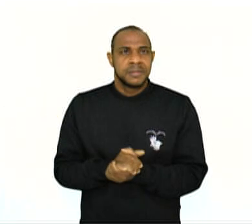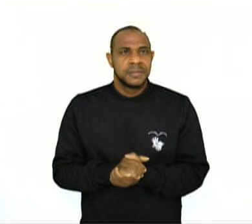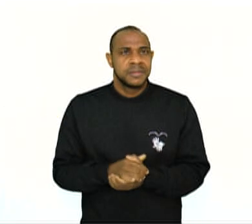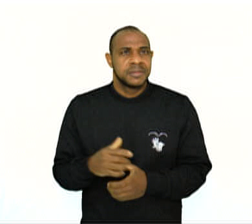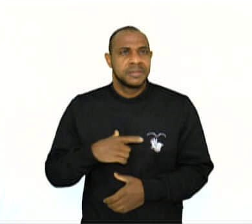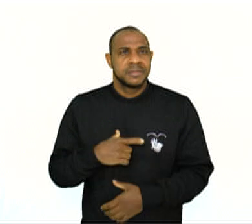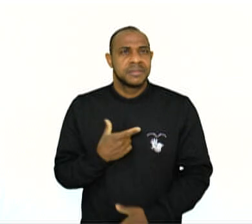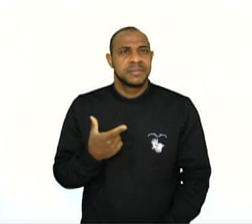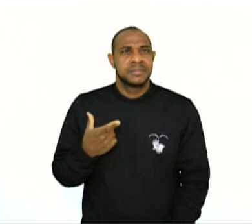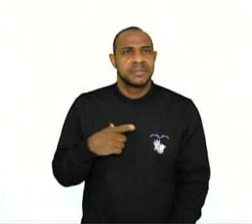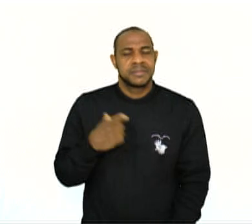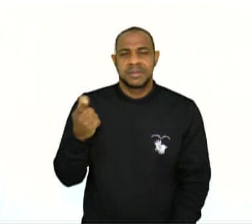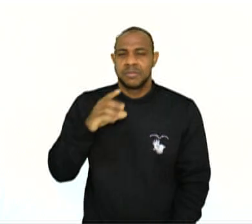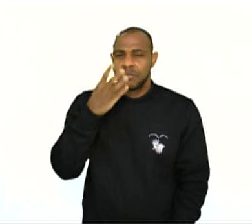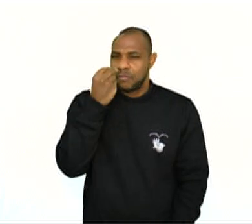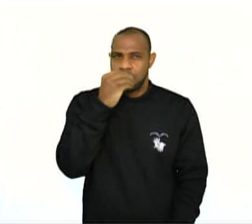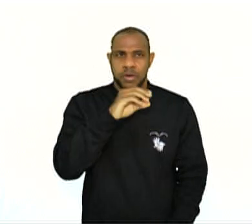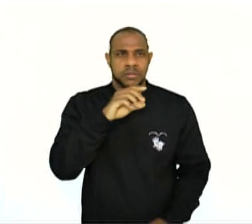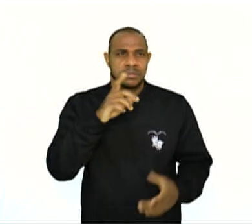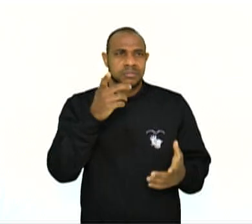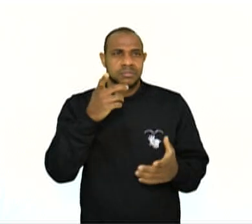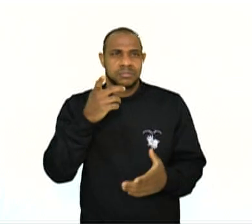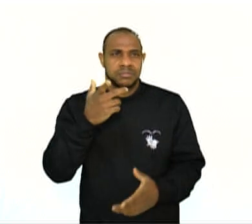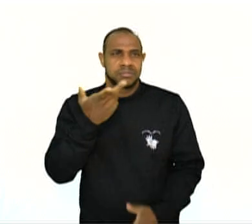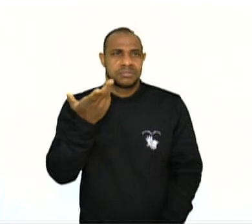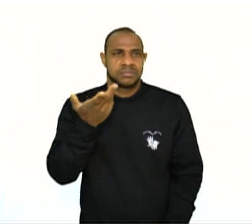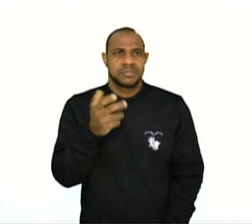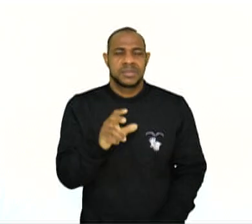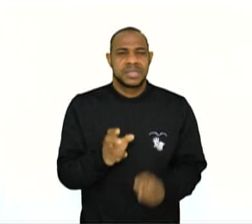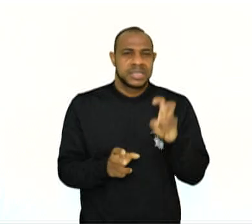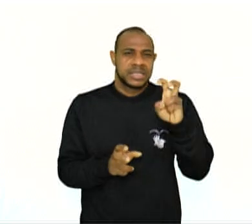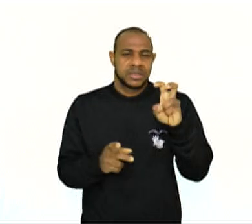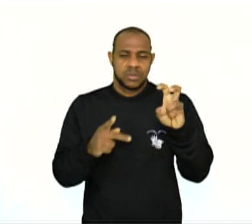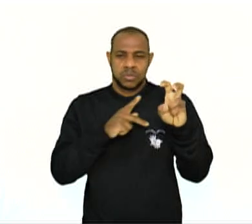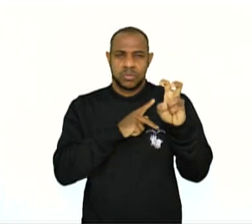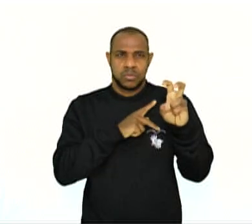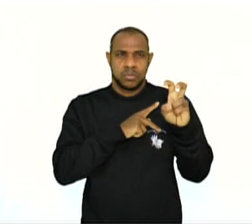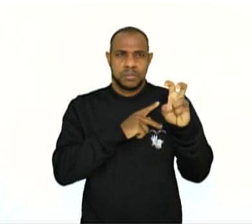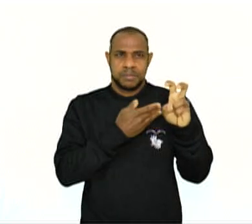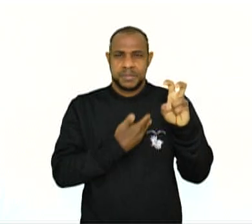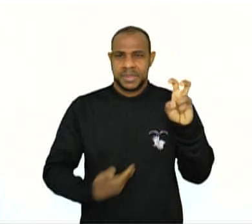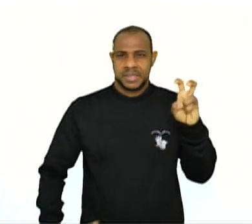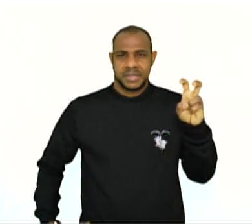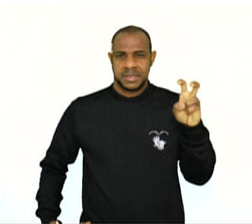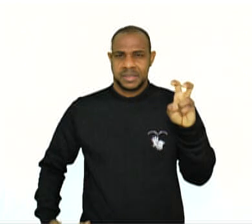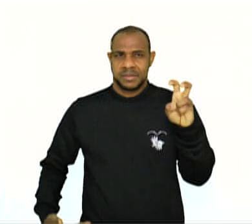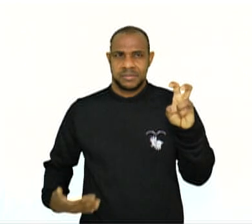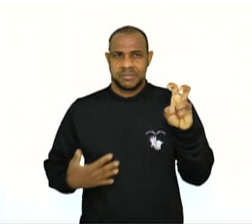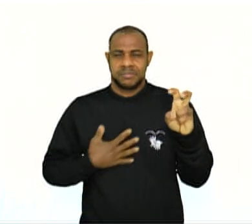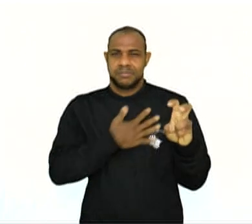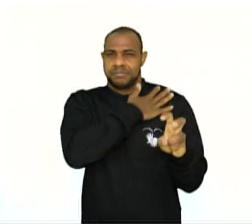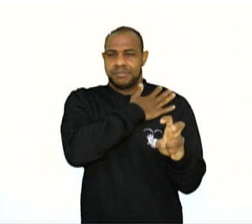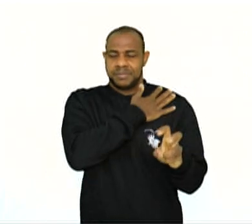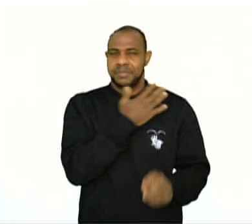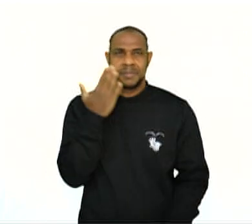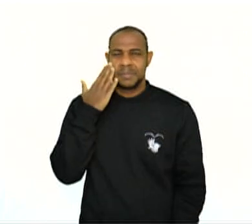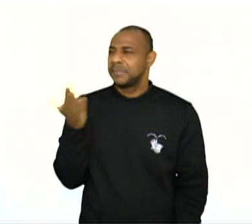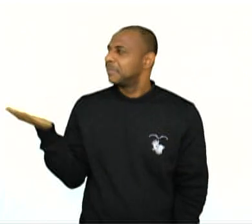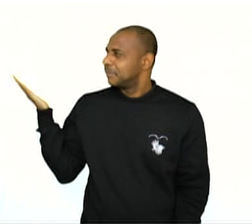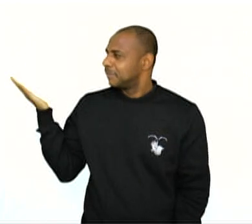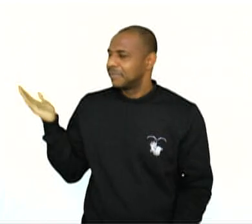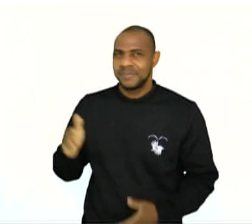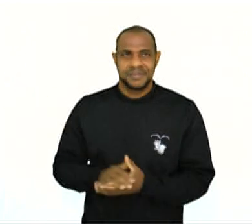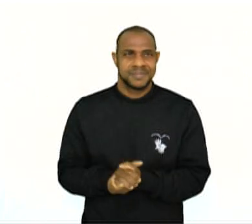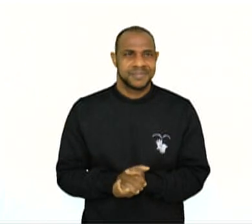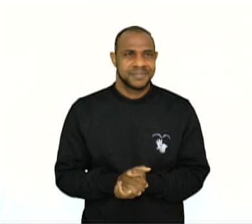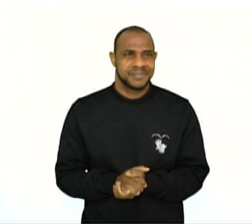as fotografias aí oficiais dos 5 governantes militares. São os governos militares. A intervenção,